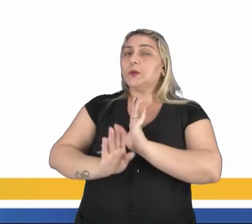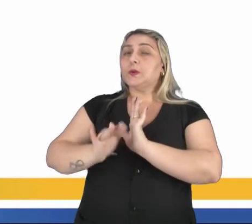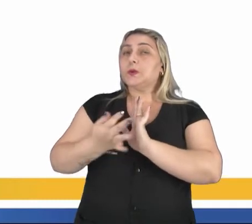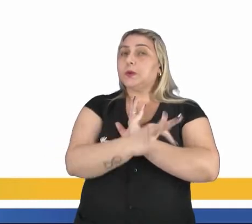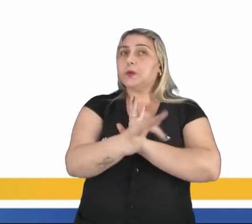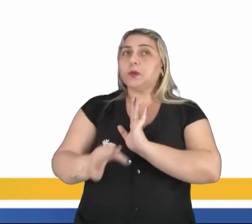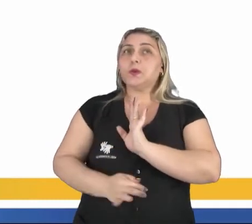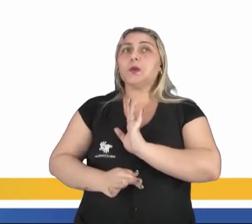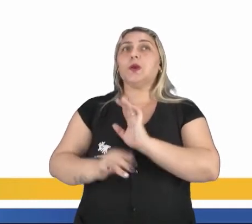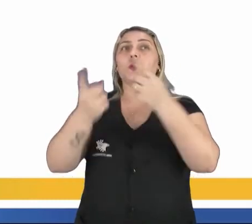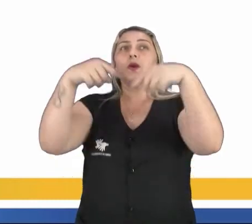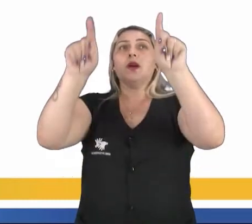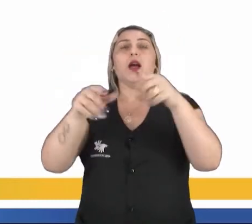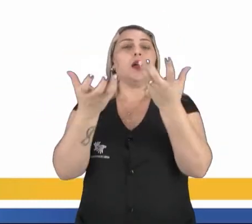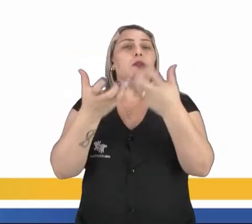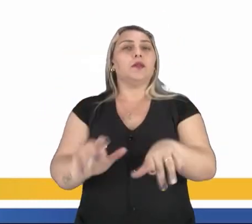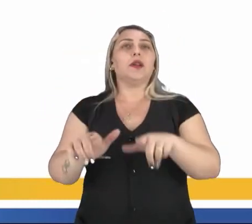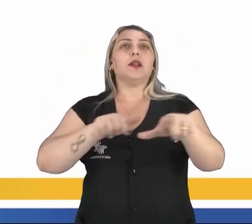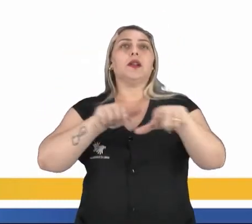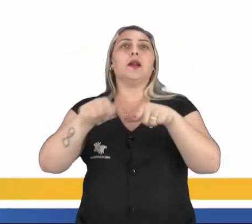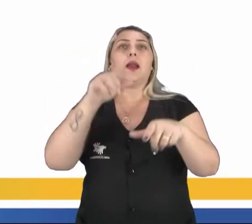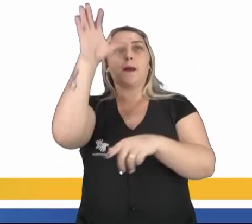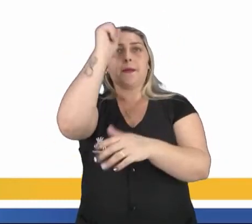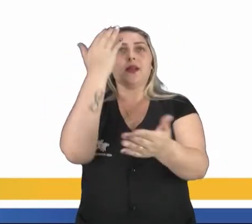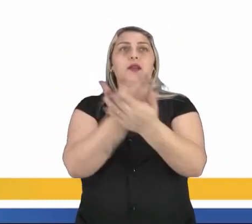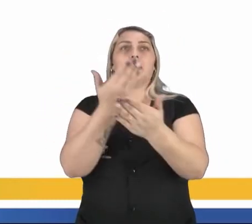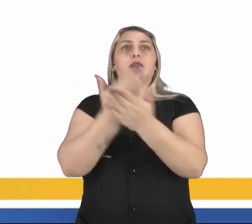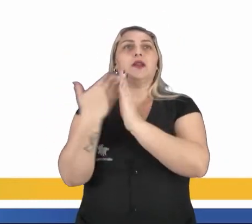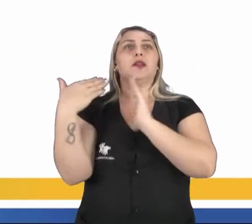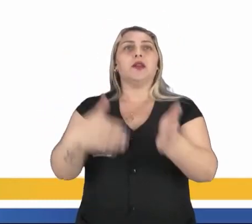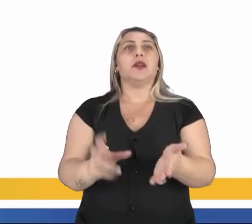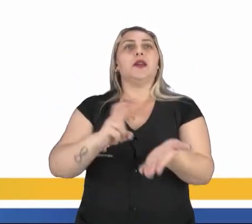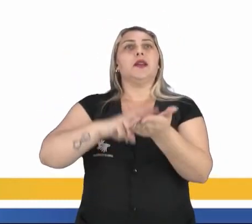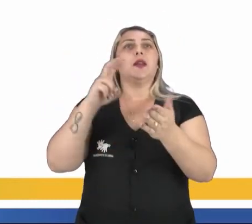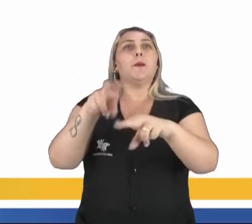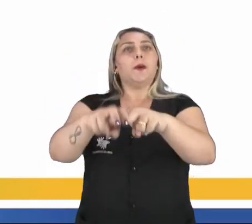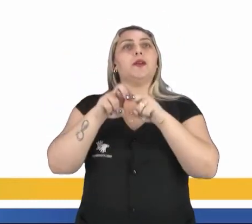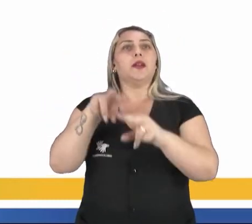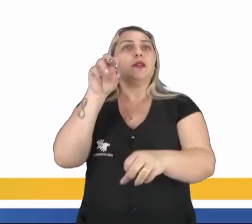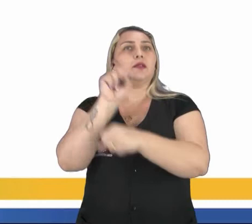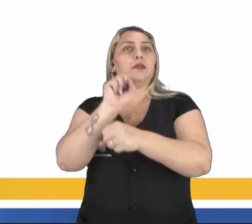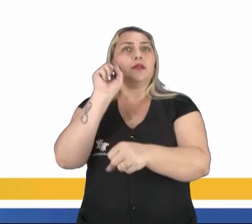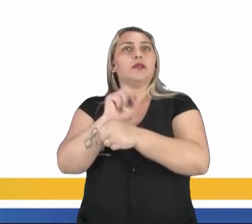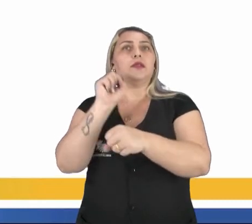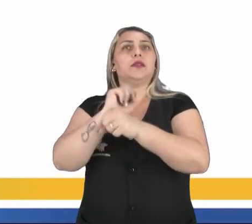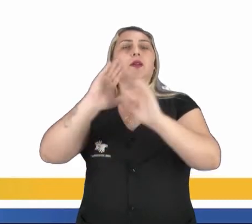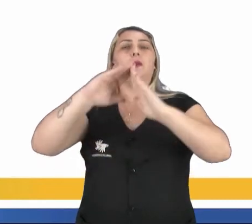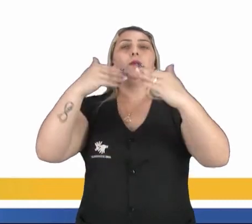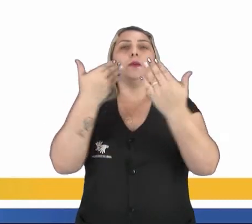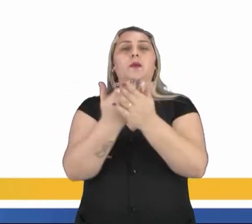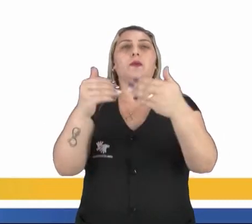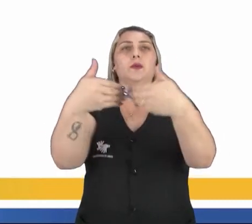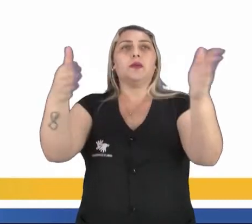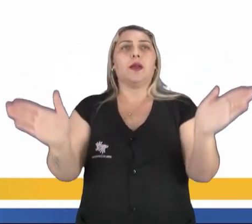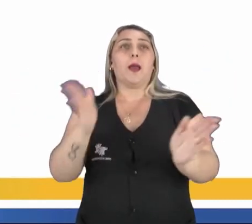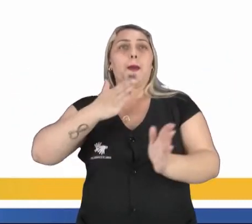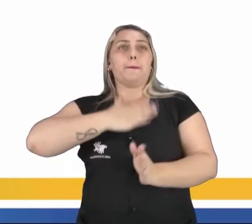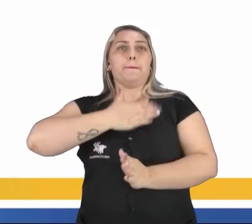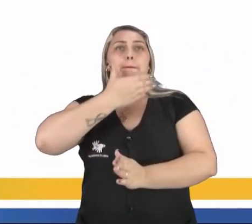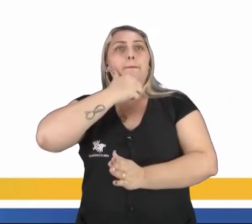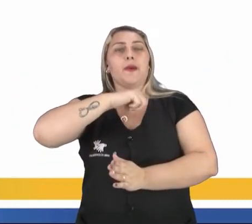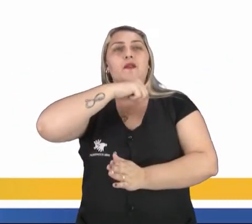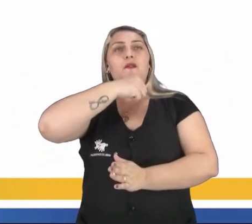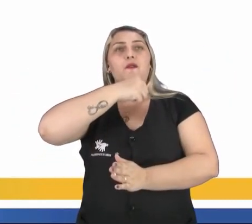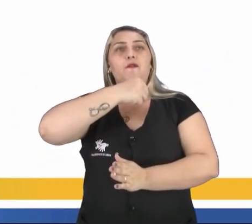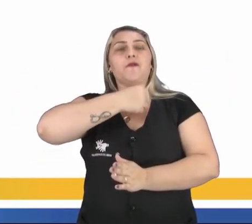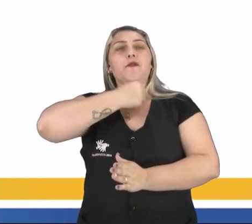quer trabalhar, aprender e estudar. Cheguei cedo, portanto terei de esperar a escola abrir. Minha avó costuma